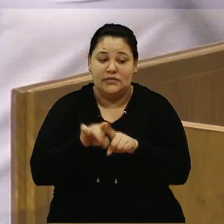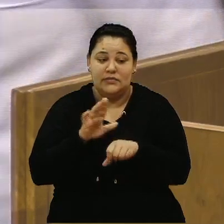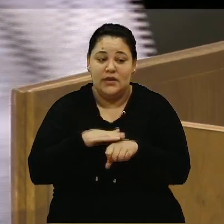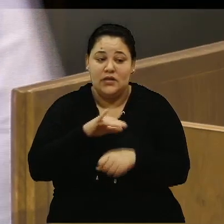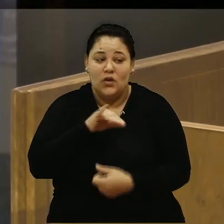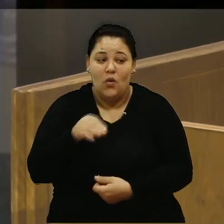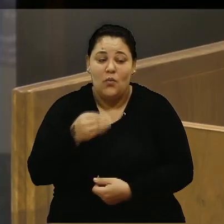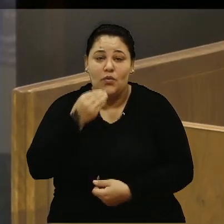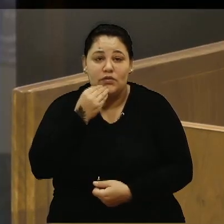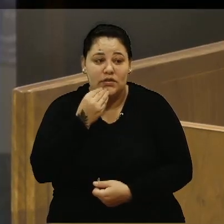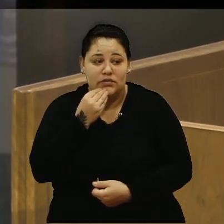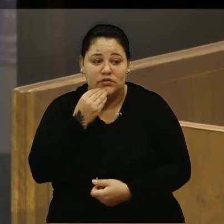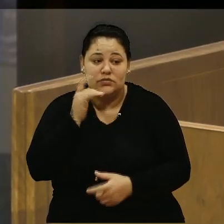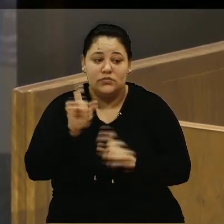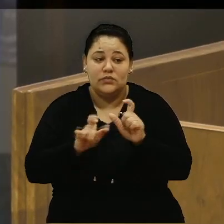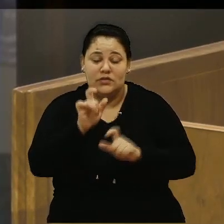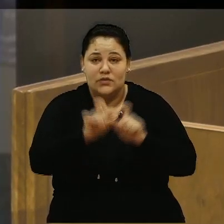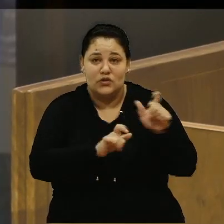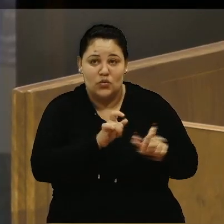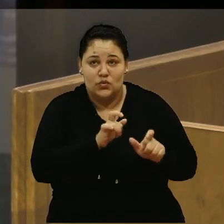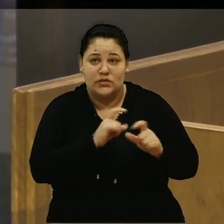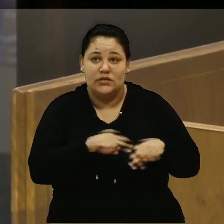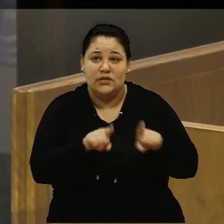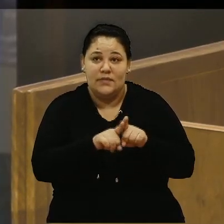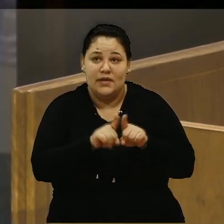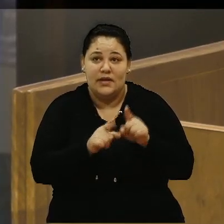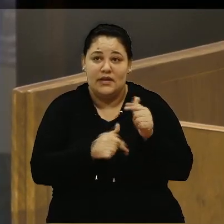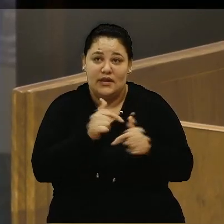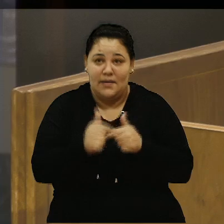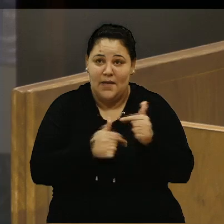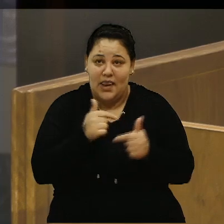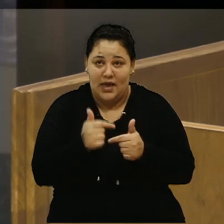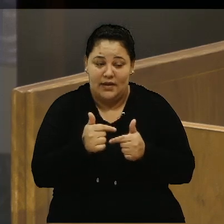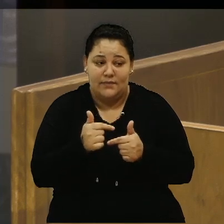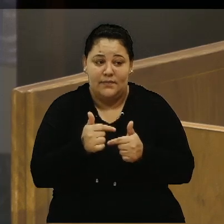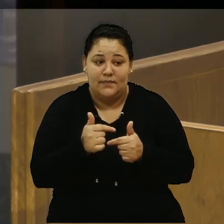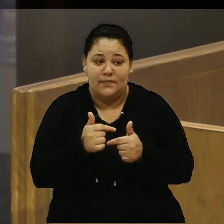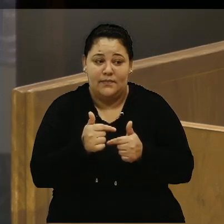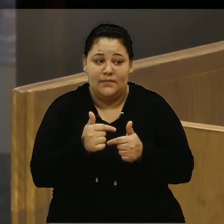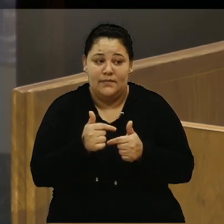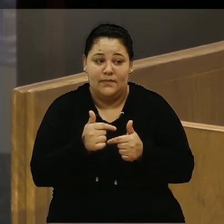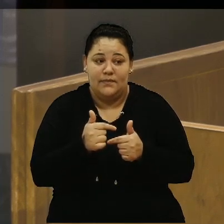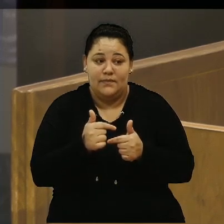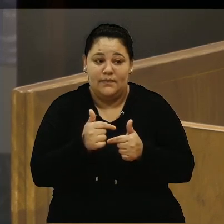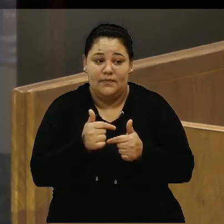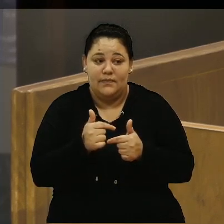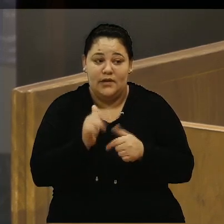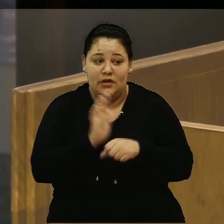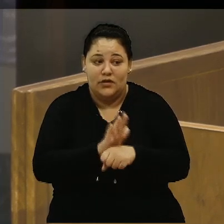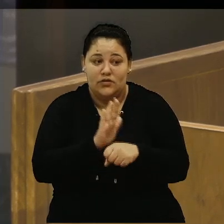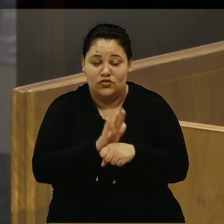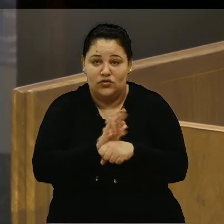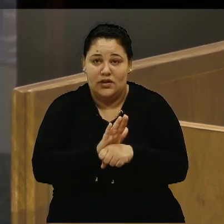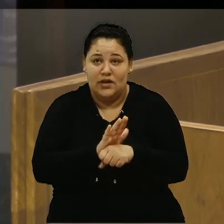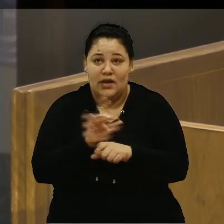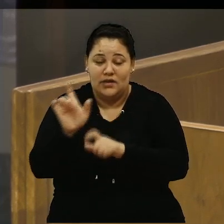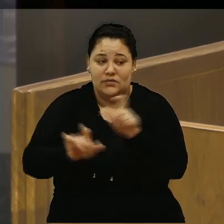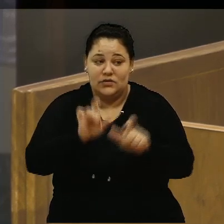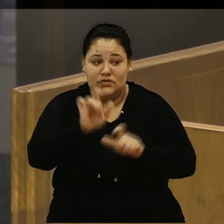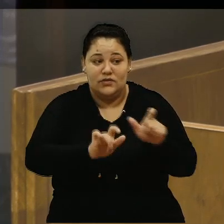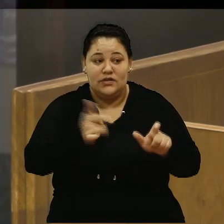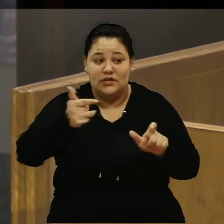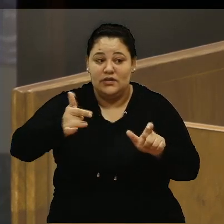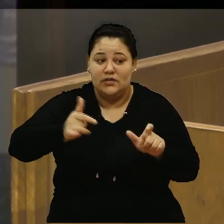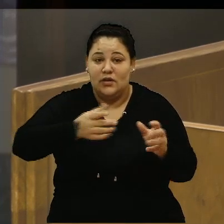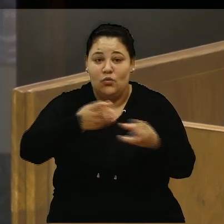possibilidade para essas pessoas trabalharem lá junto com eles, para ajudar essas pessoas que não têm tantas